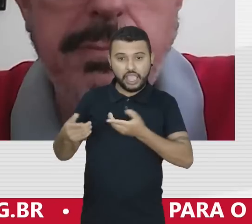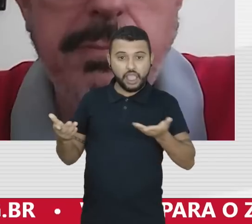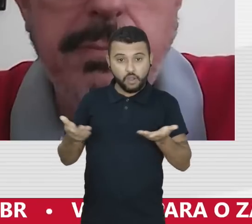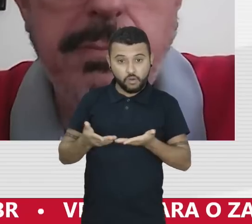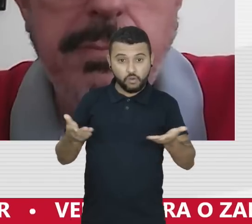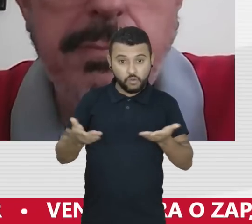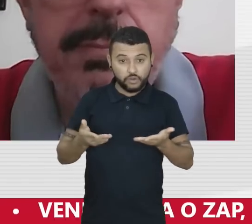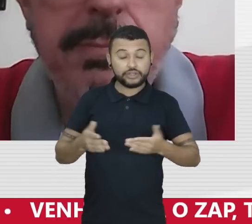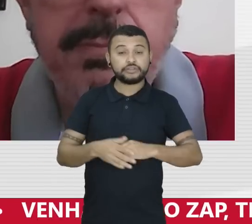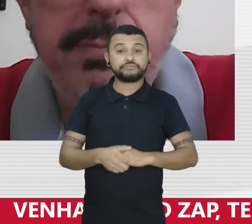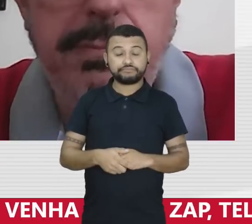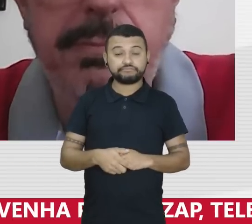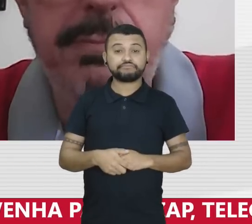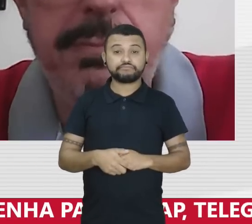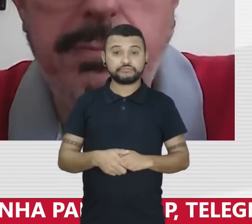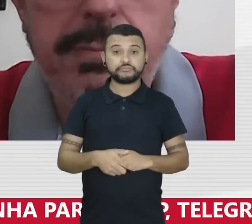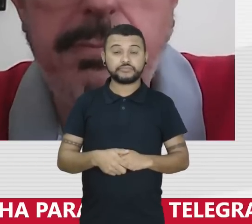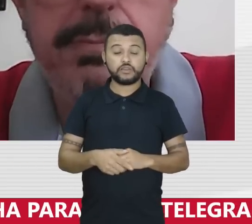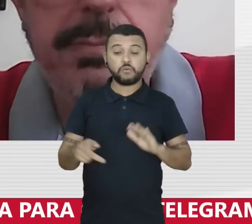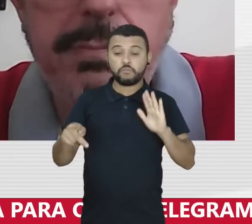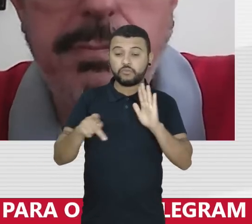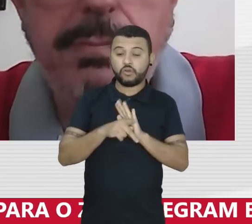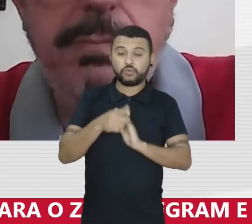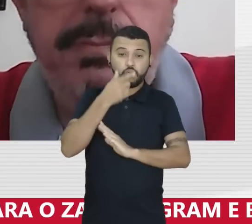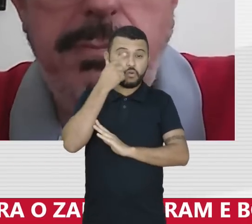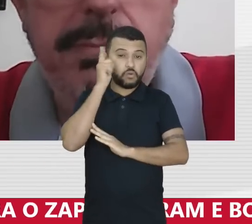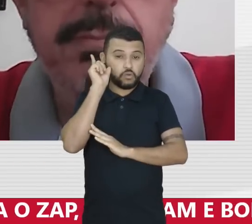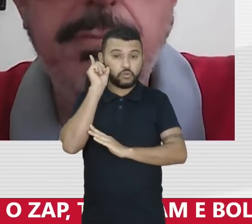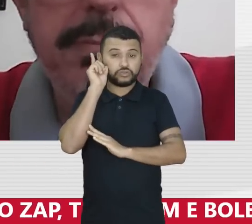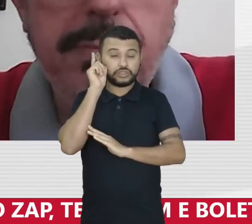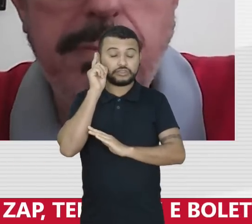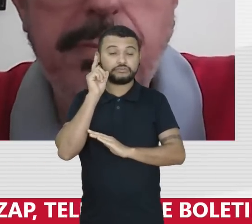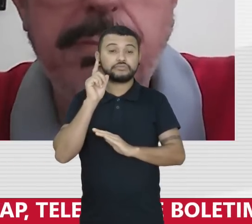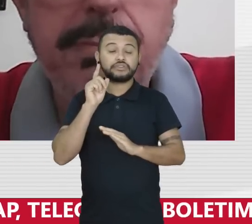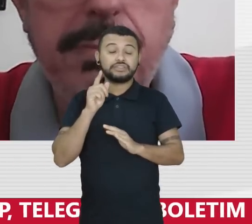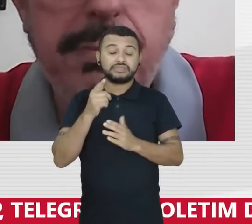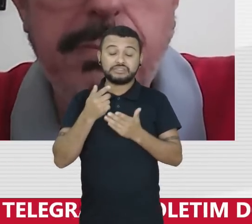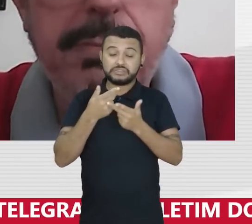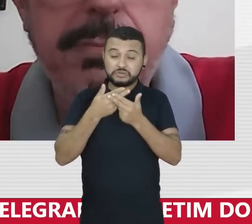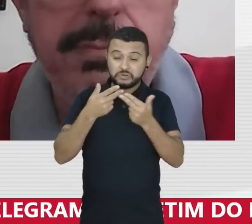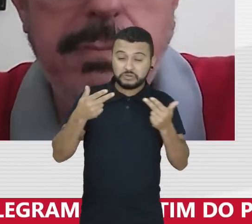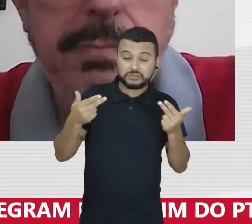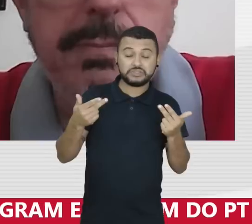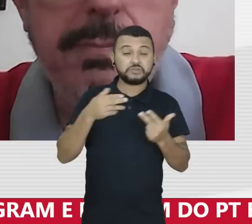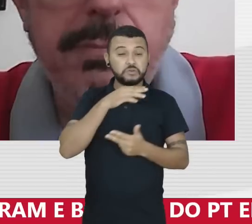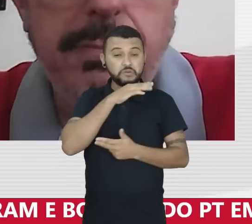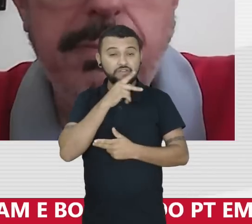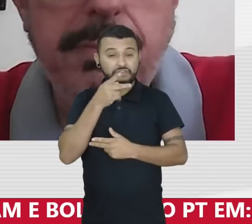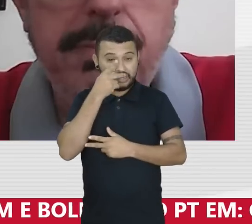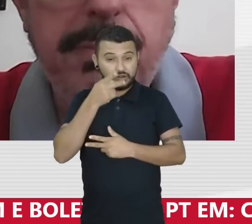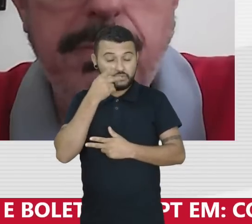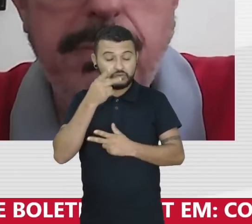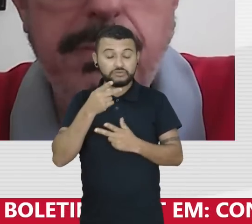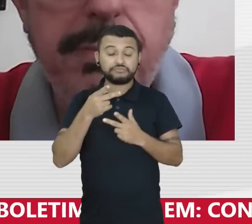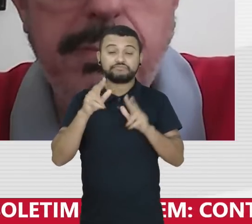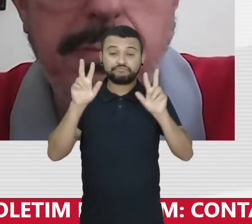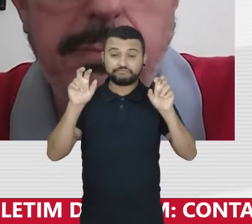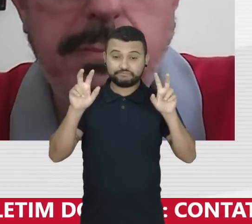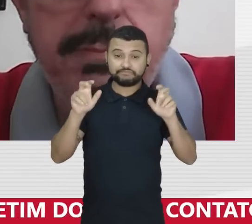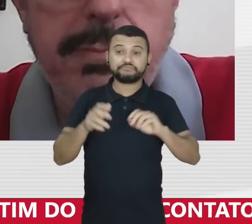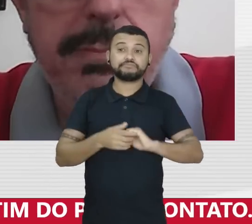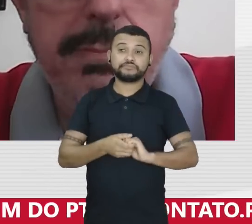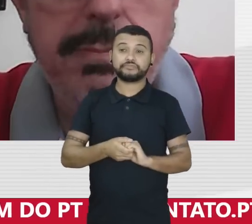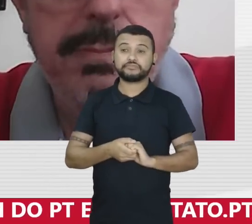falar também dos atos de ontem, aquela barbárie também, e vamos falar de outros assuntos. Mas eu queria começar falando que